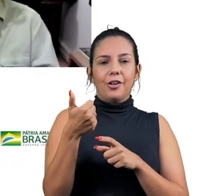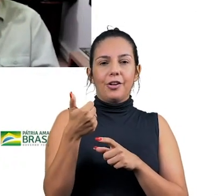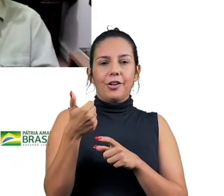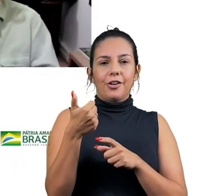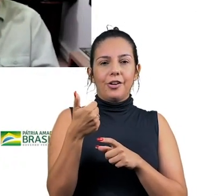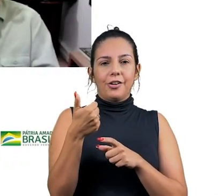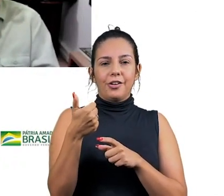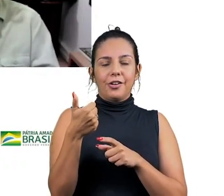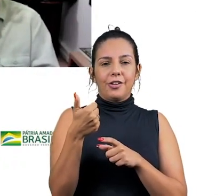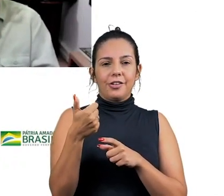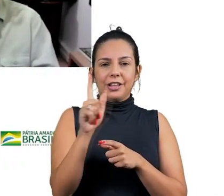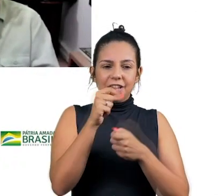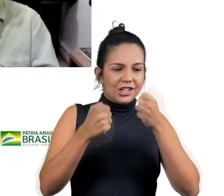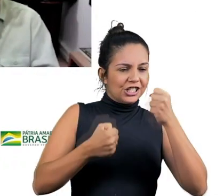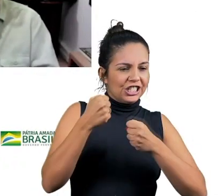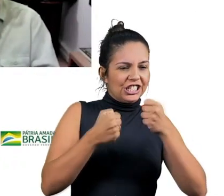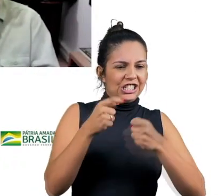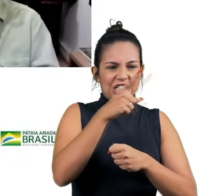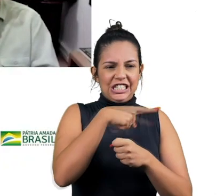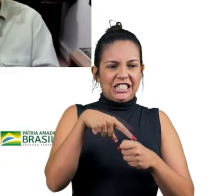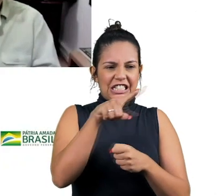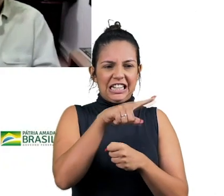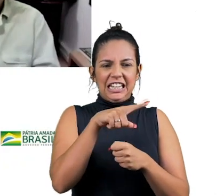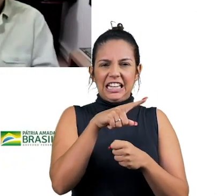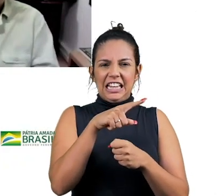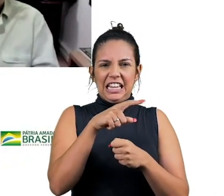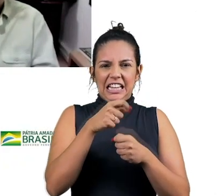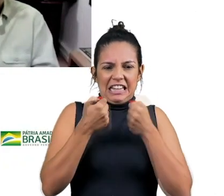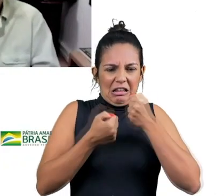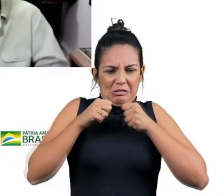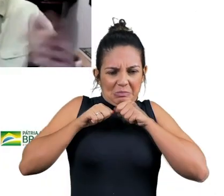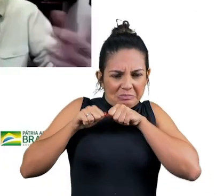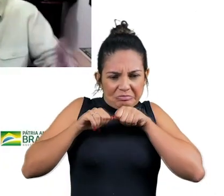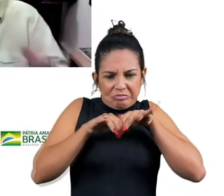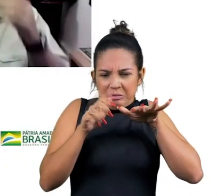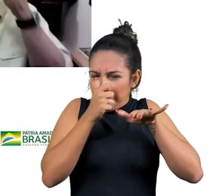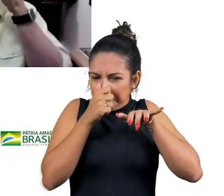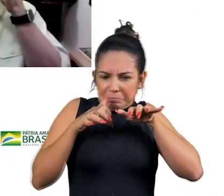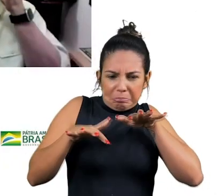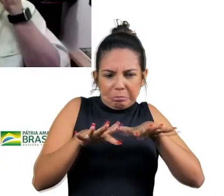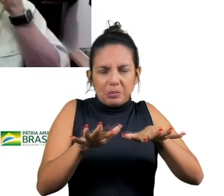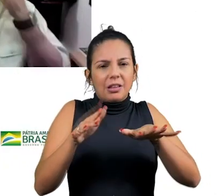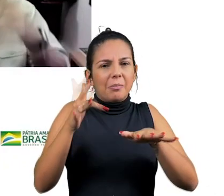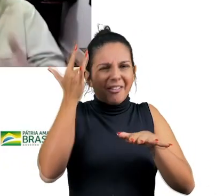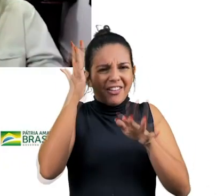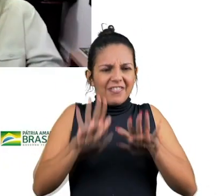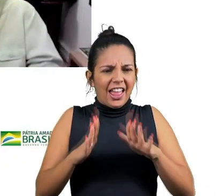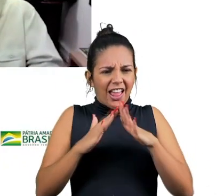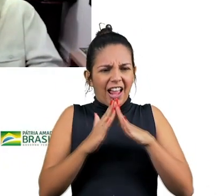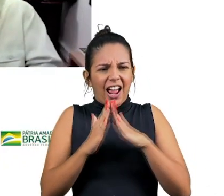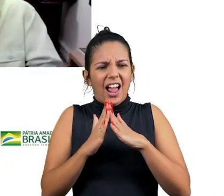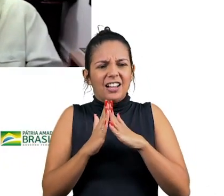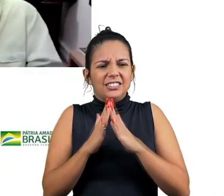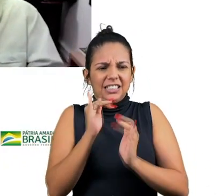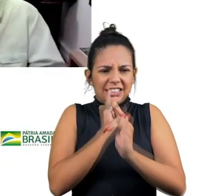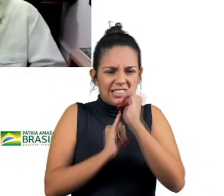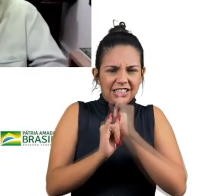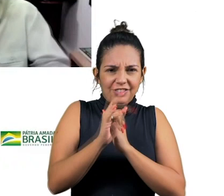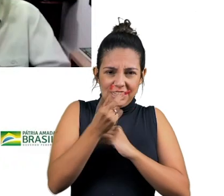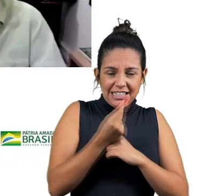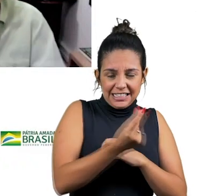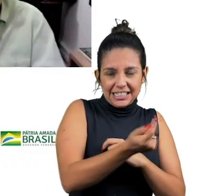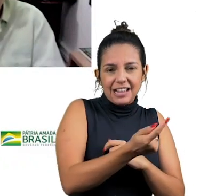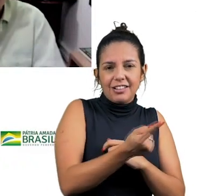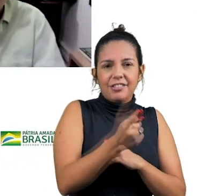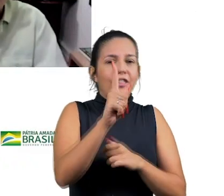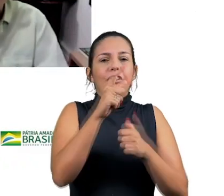ficar dirigindo nesse trânsito infernal, né? Resolvendo tudo online, etc. Que aí, quando você sair,